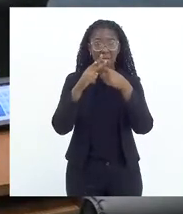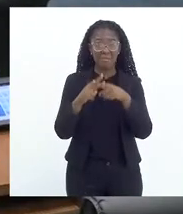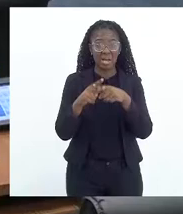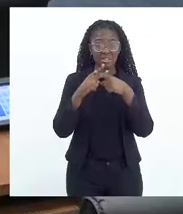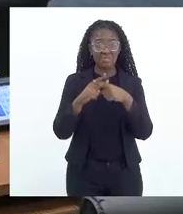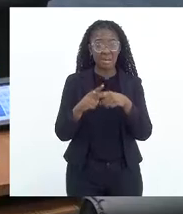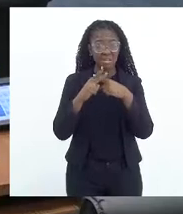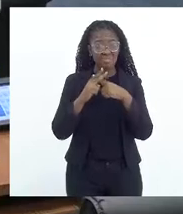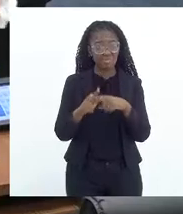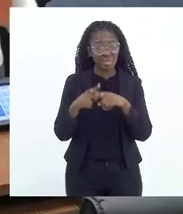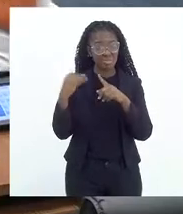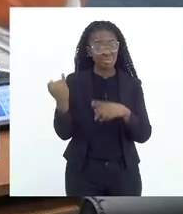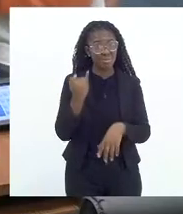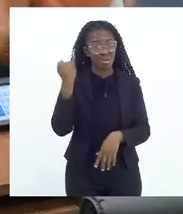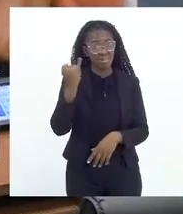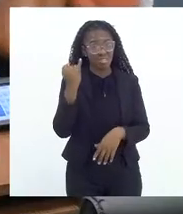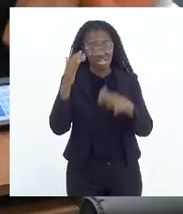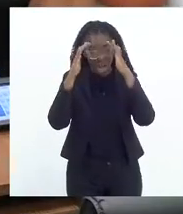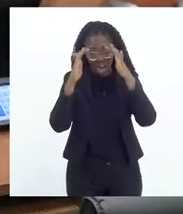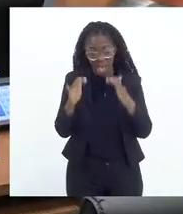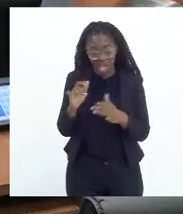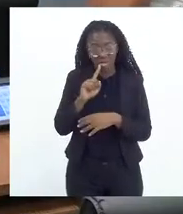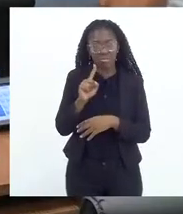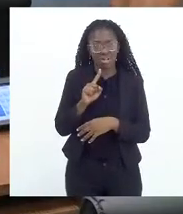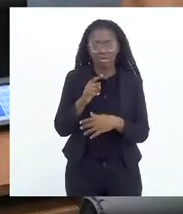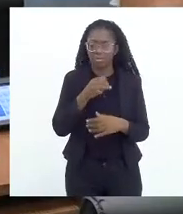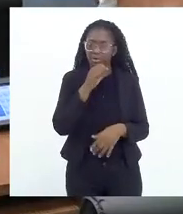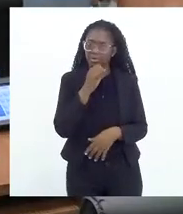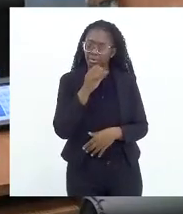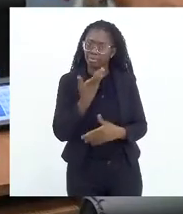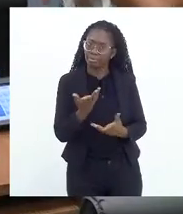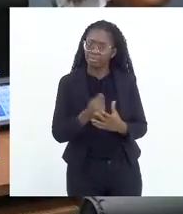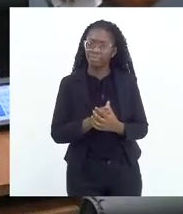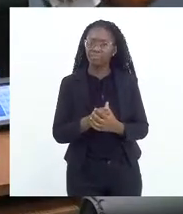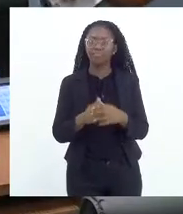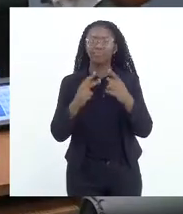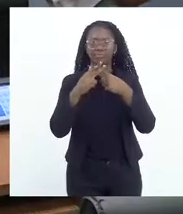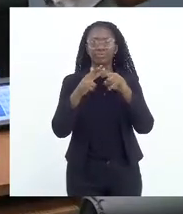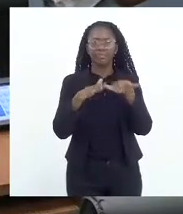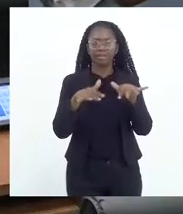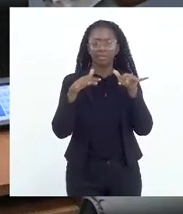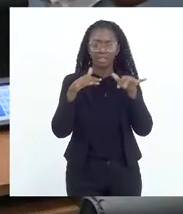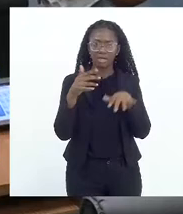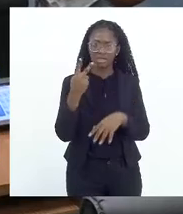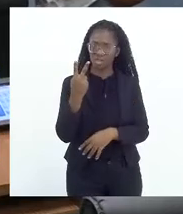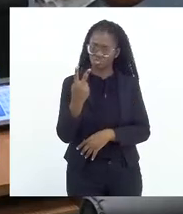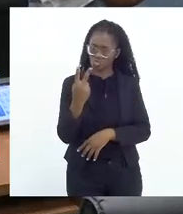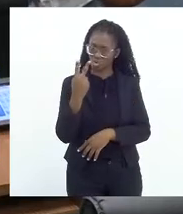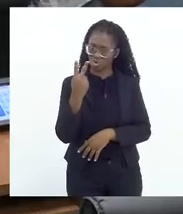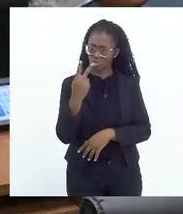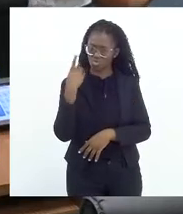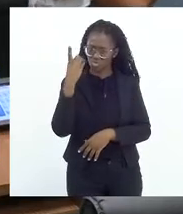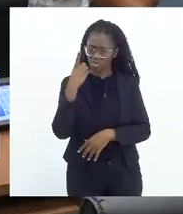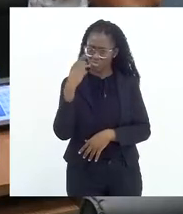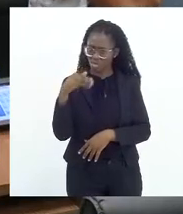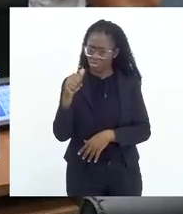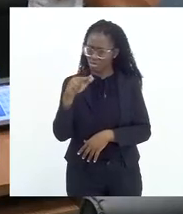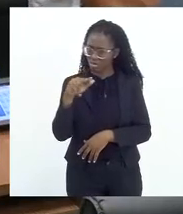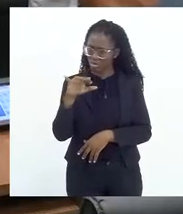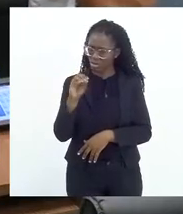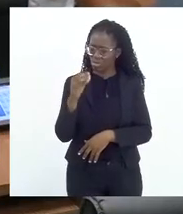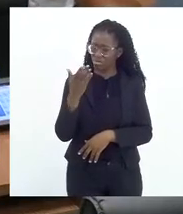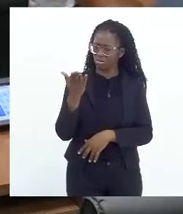foram acatadas. Por exemplo, a emenda de plenário número 2, deputado Márcio